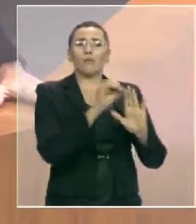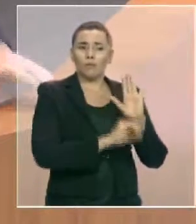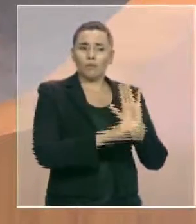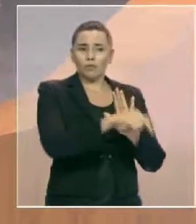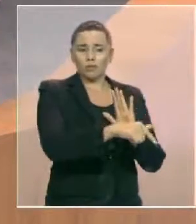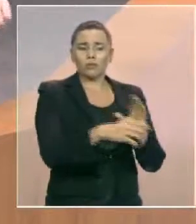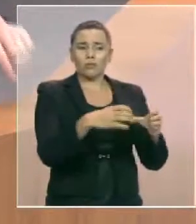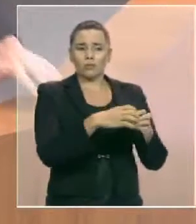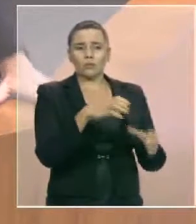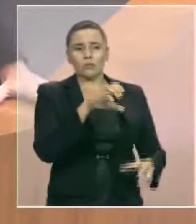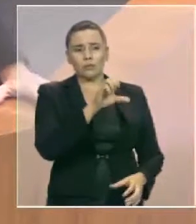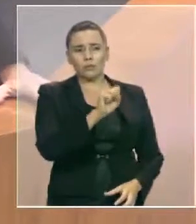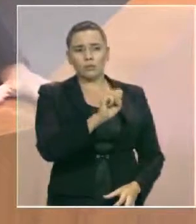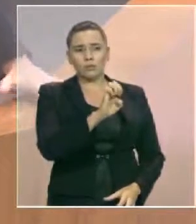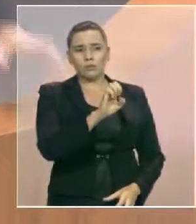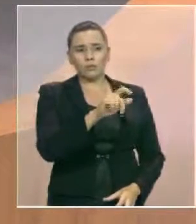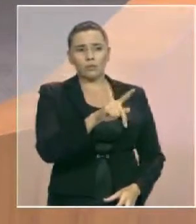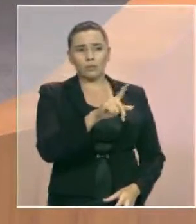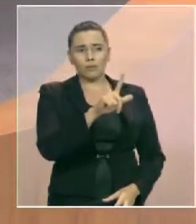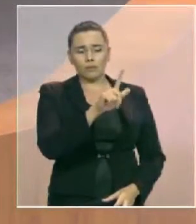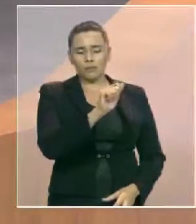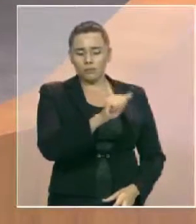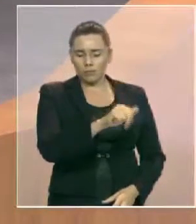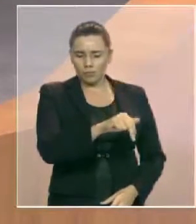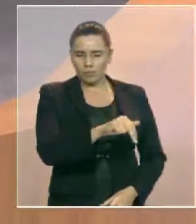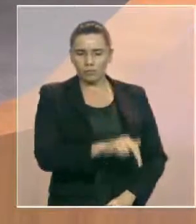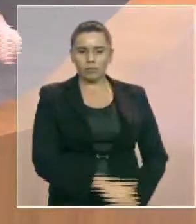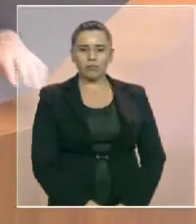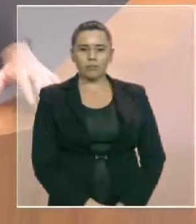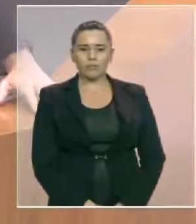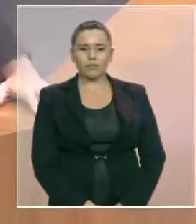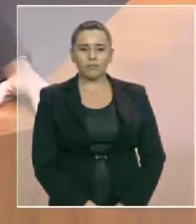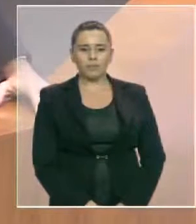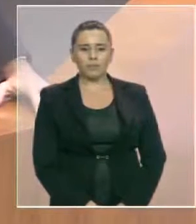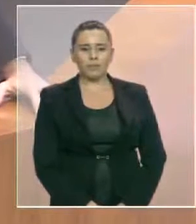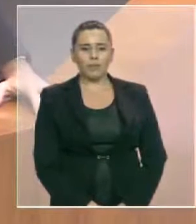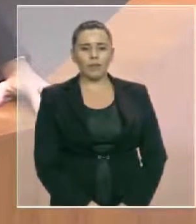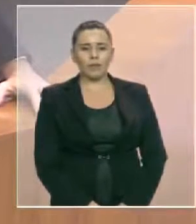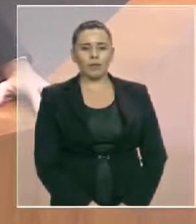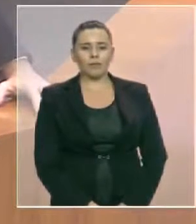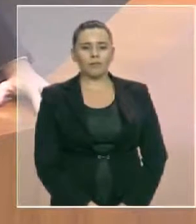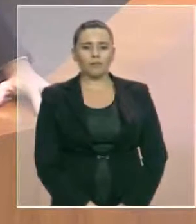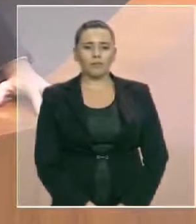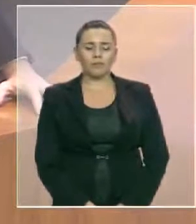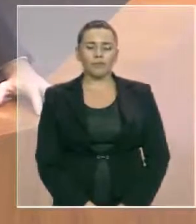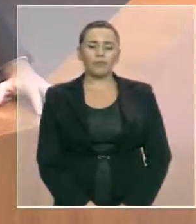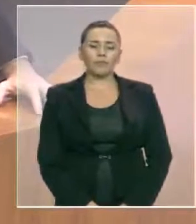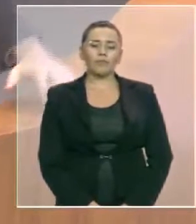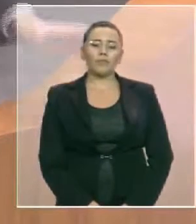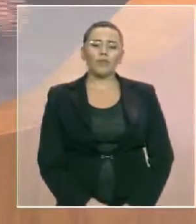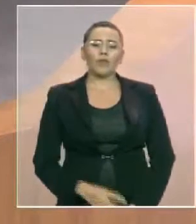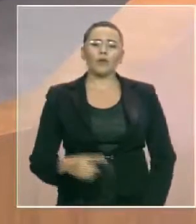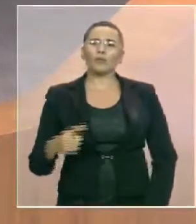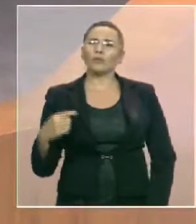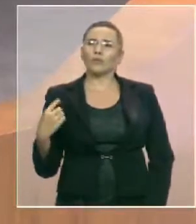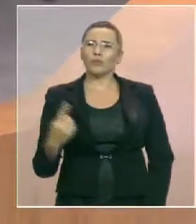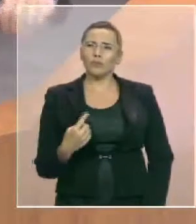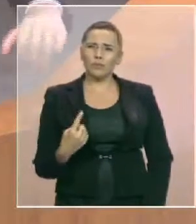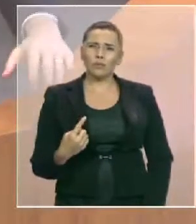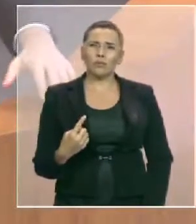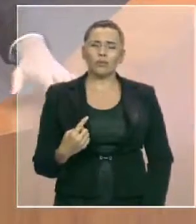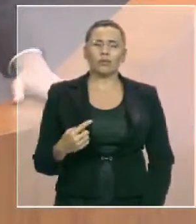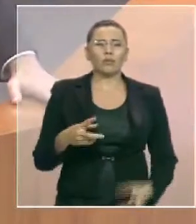uns rankings mais loucos do mundo, dizendo que o Maranhão está em primeiro lugar